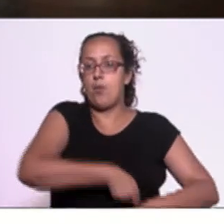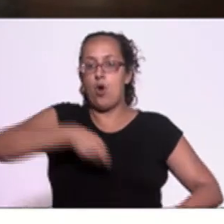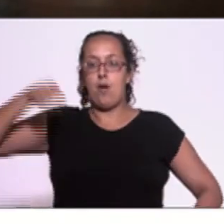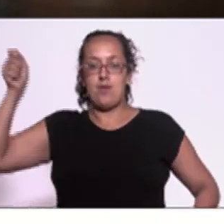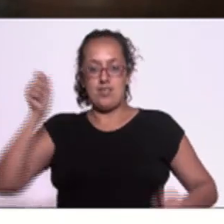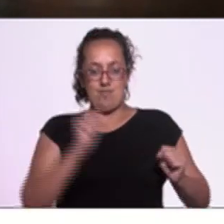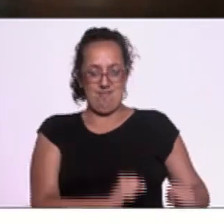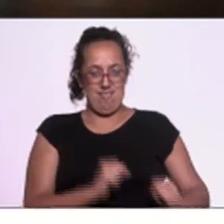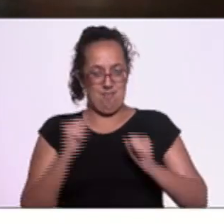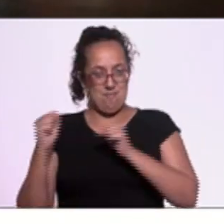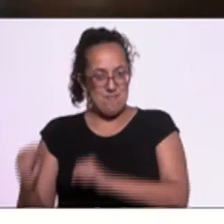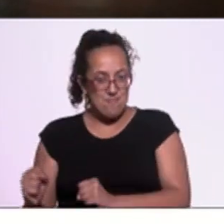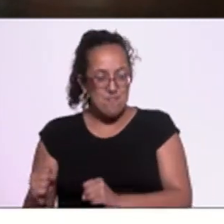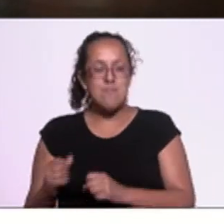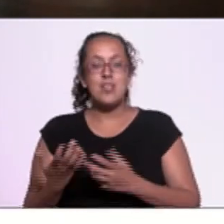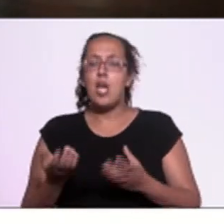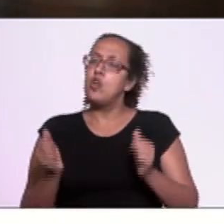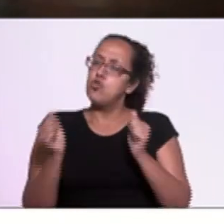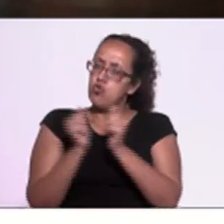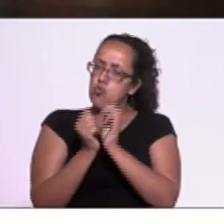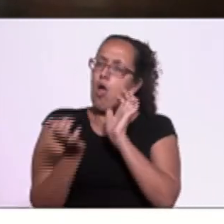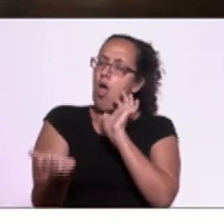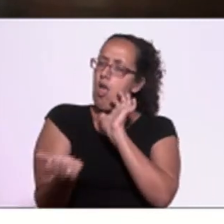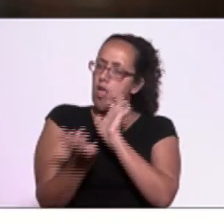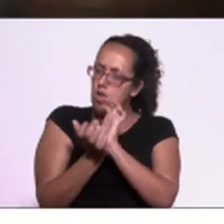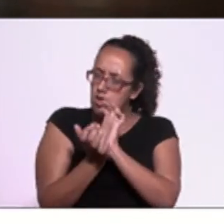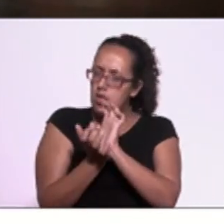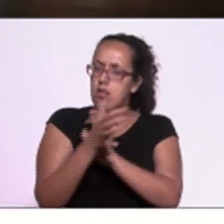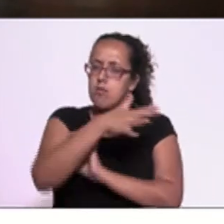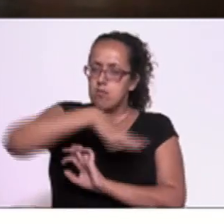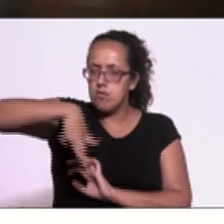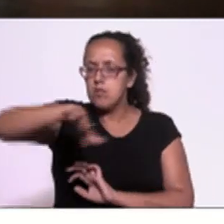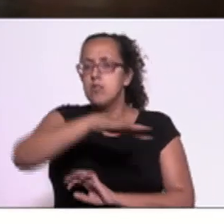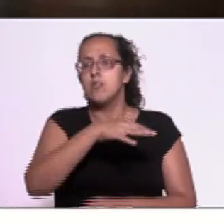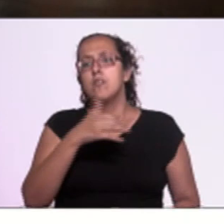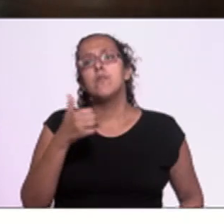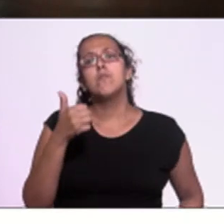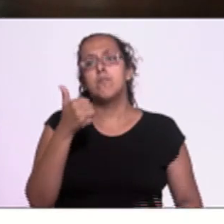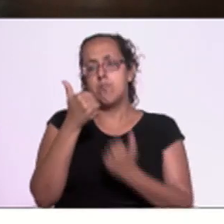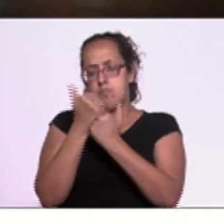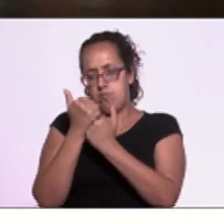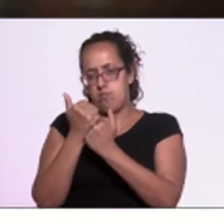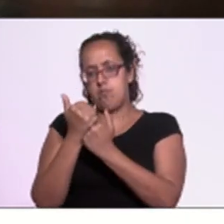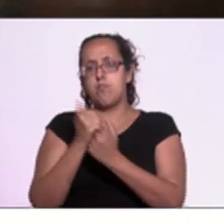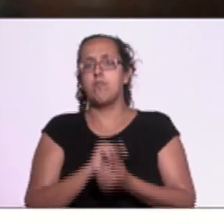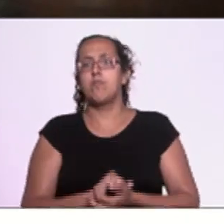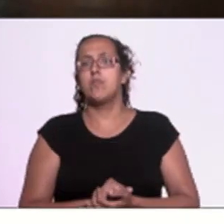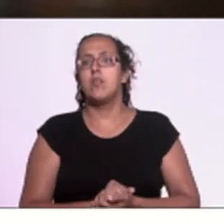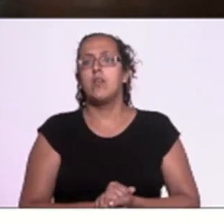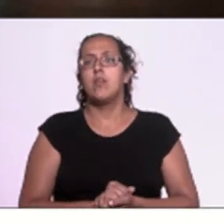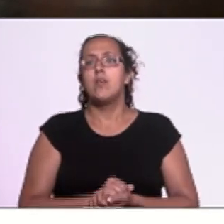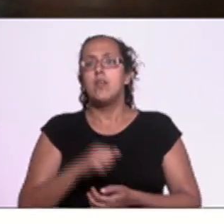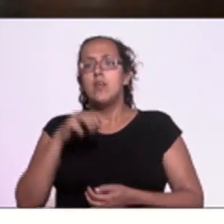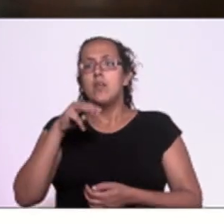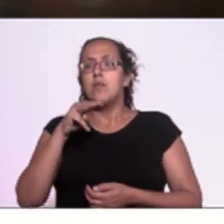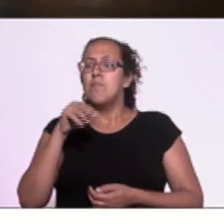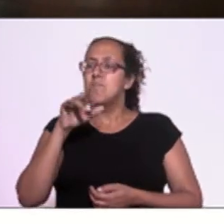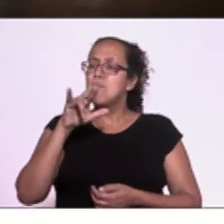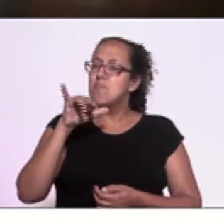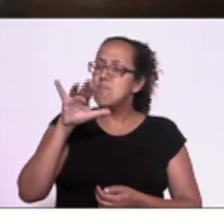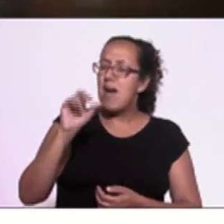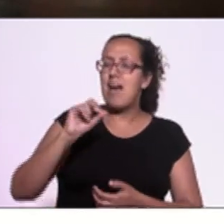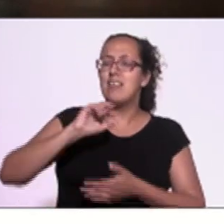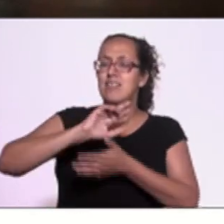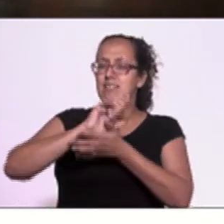República, juntamente com sua equipe, Fernando Ebert, Marília Tibau, a senhora Márcia Aoyag e